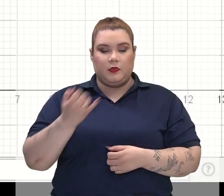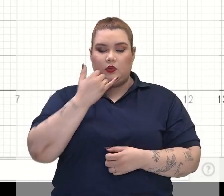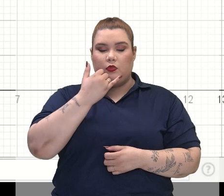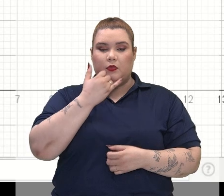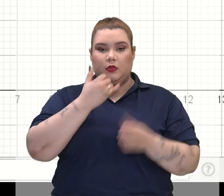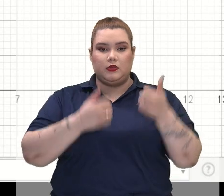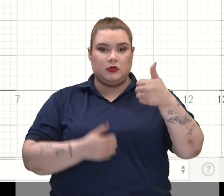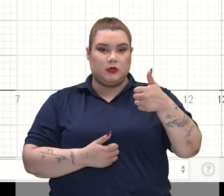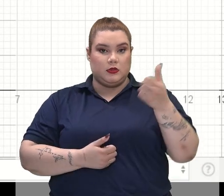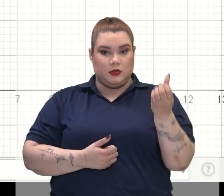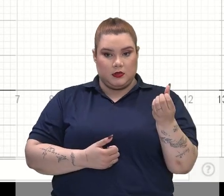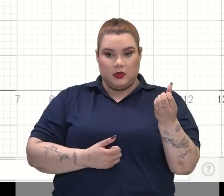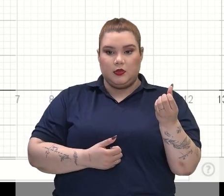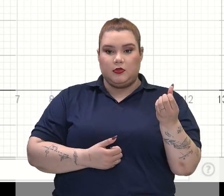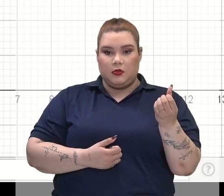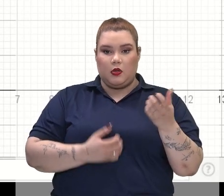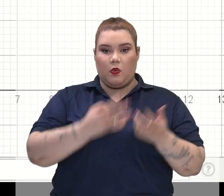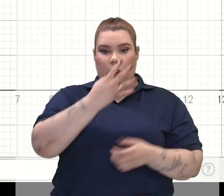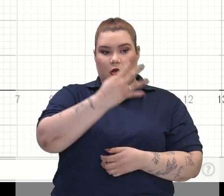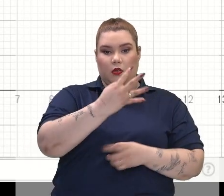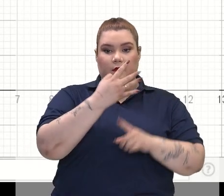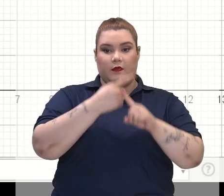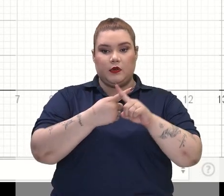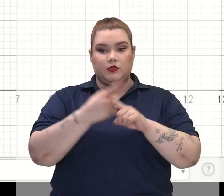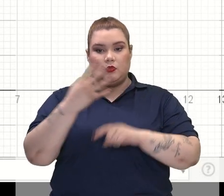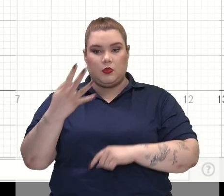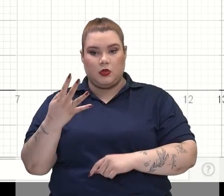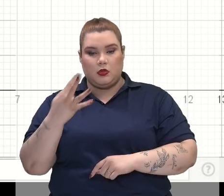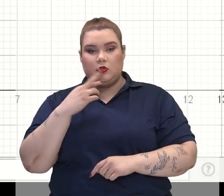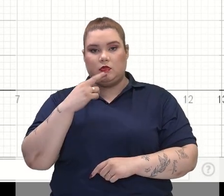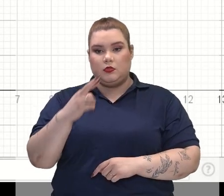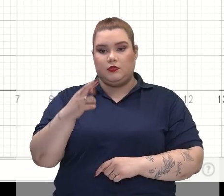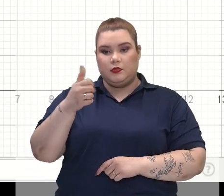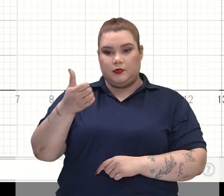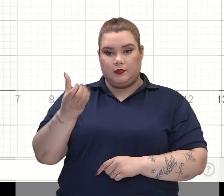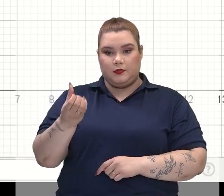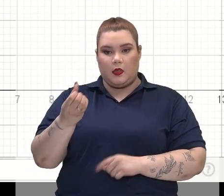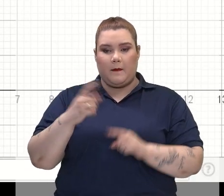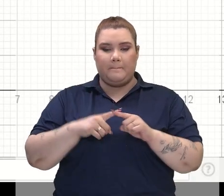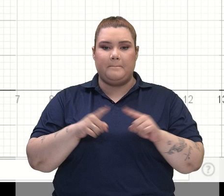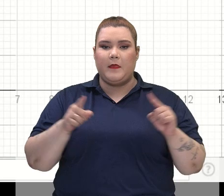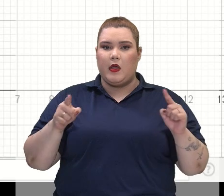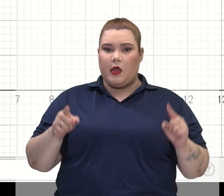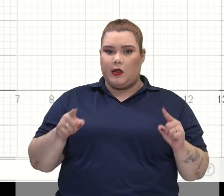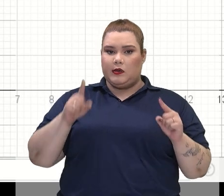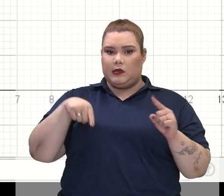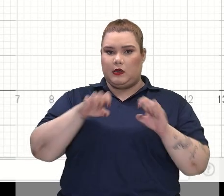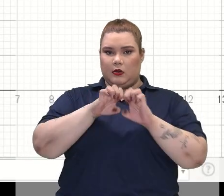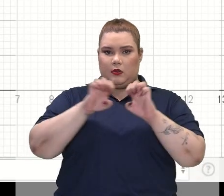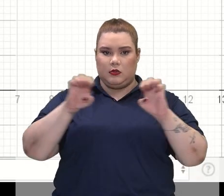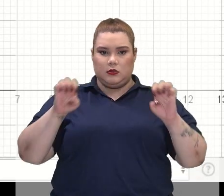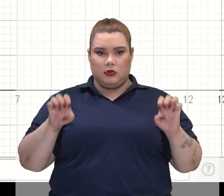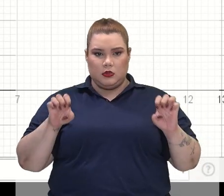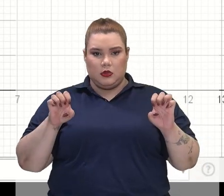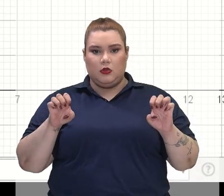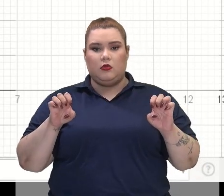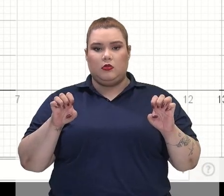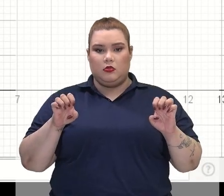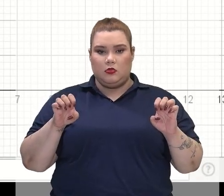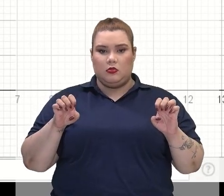Muita gente cai nessa pegadinha aqui. Mas, professor, será que realmente essa equação